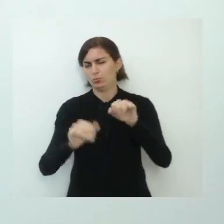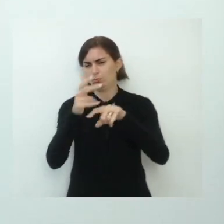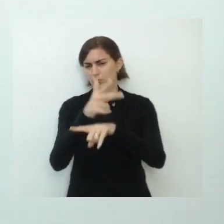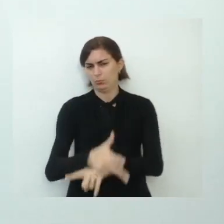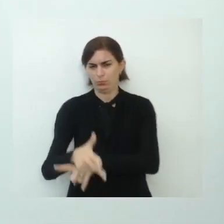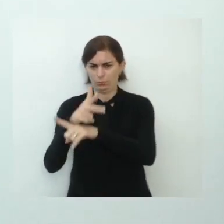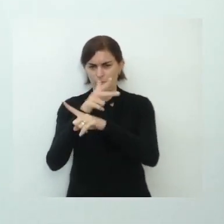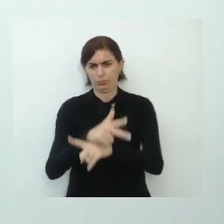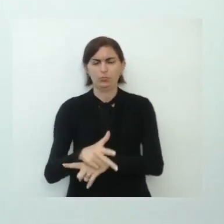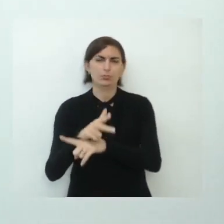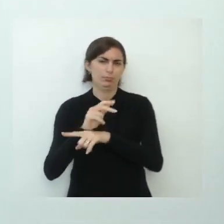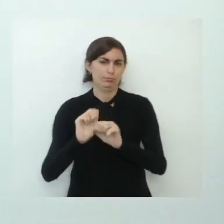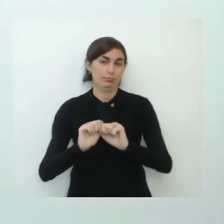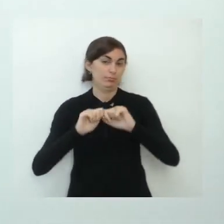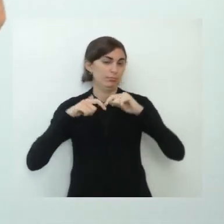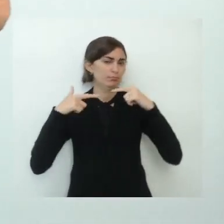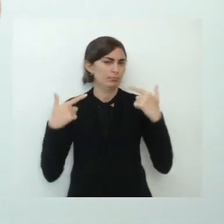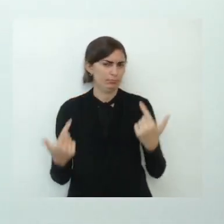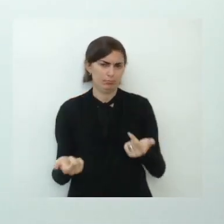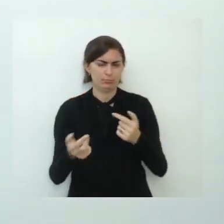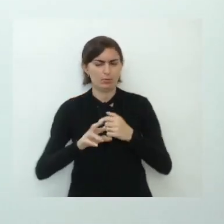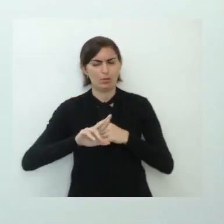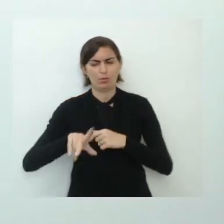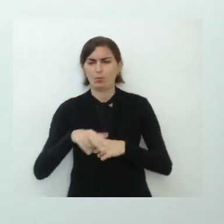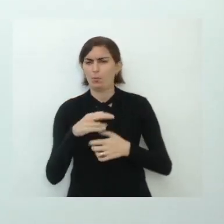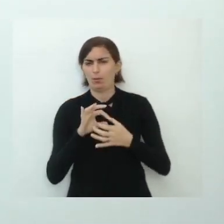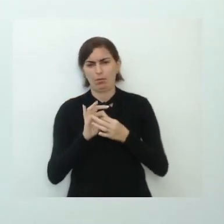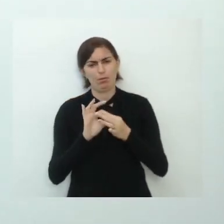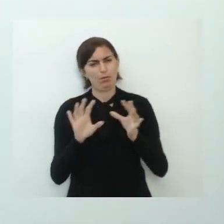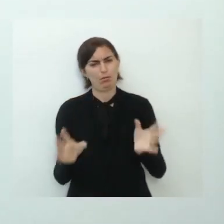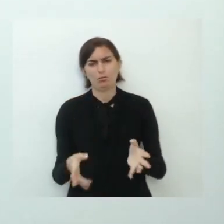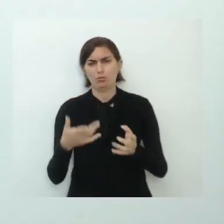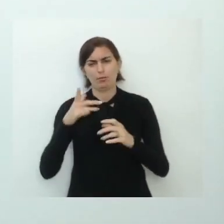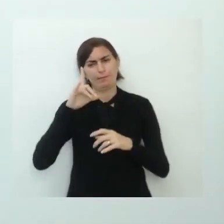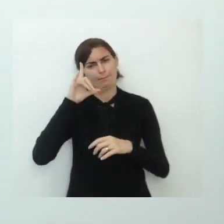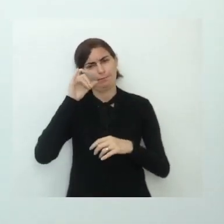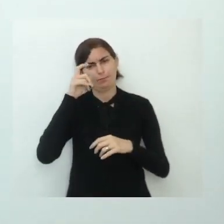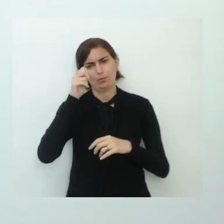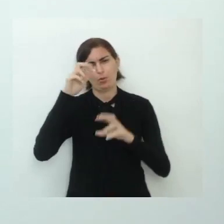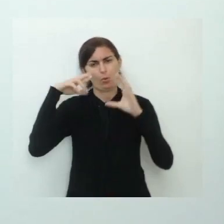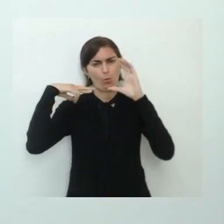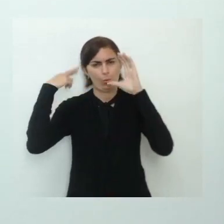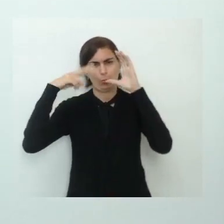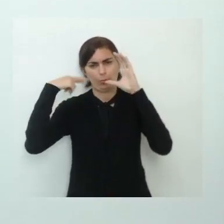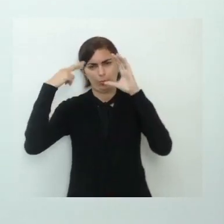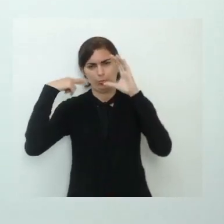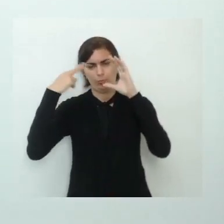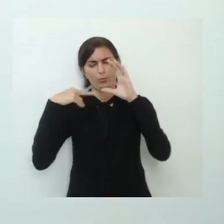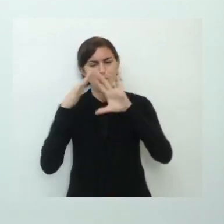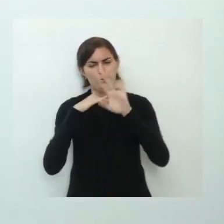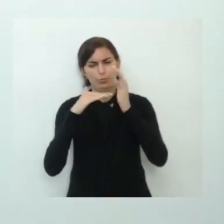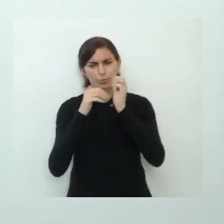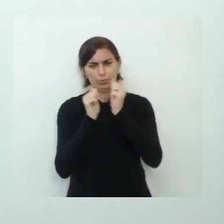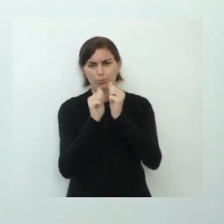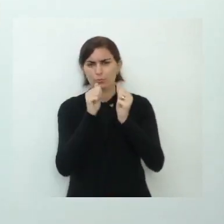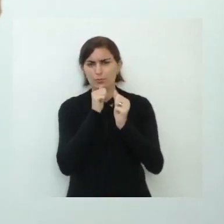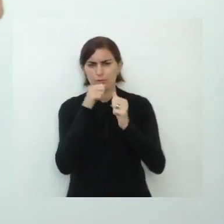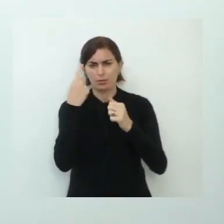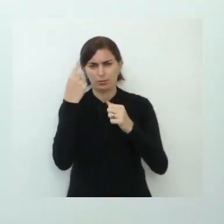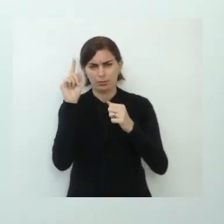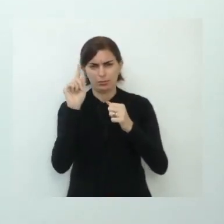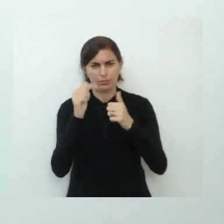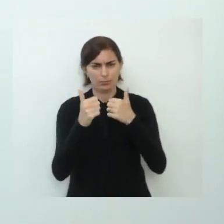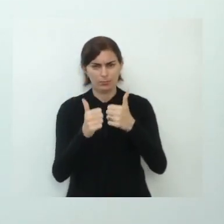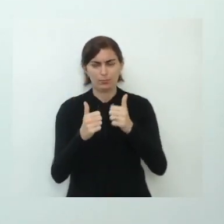vídeos e, é claro, né? Não pode deixar de estar no Instagram, Robertão da Transmissão, tudo junto sem acento, tá bom?